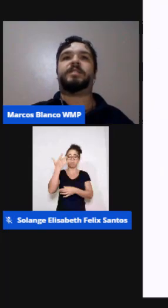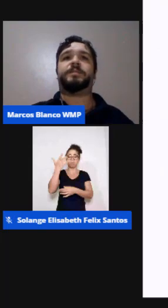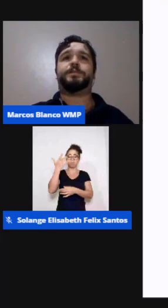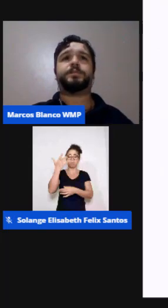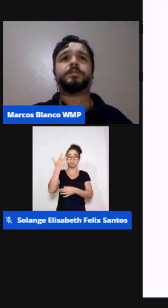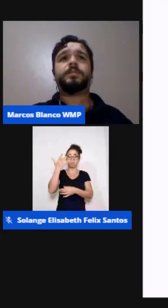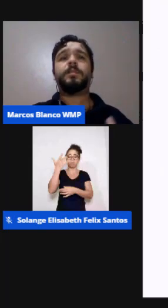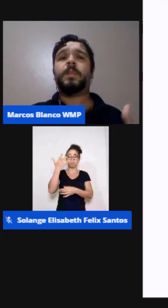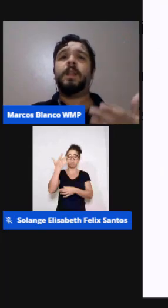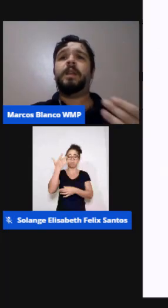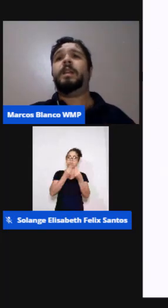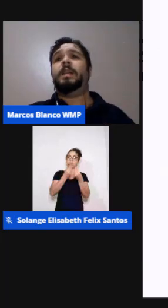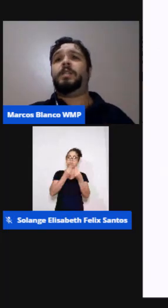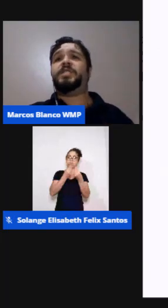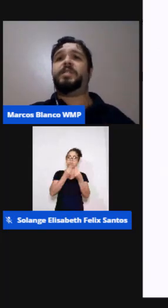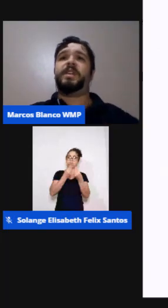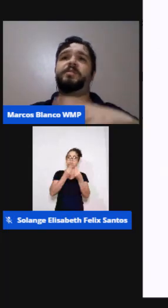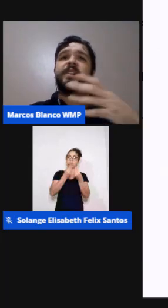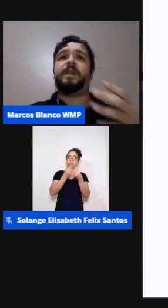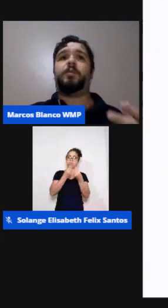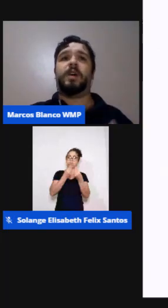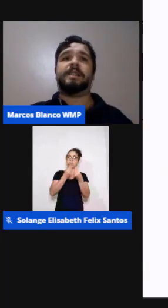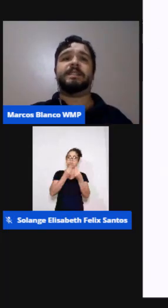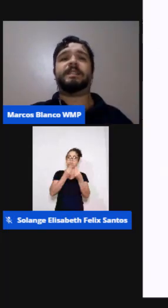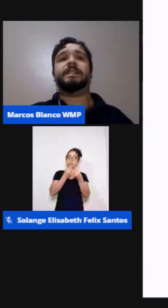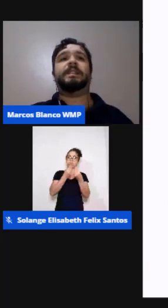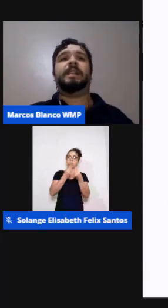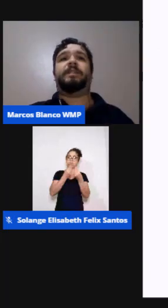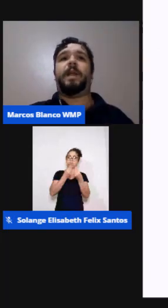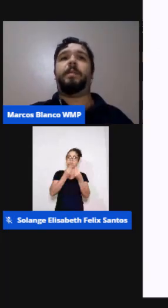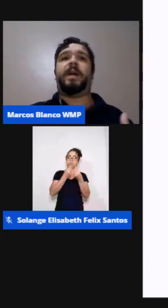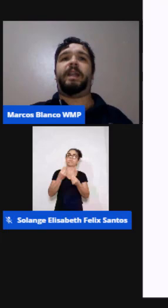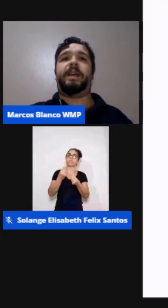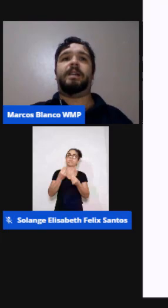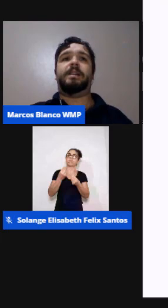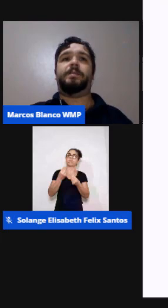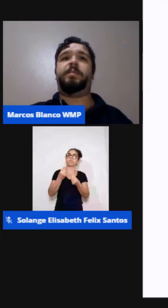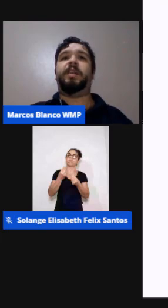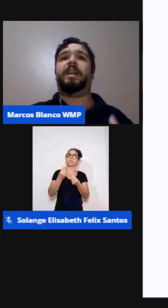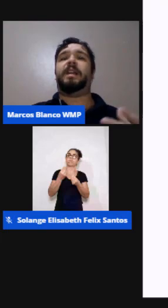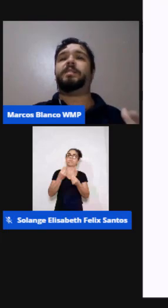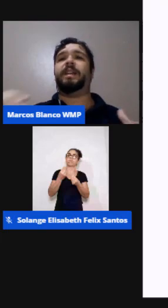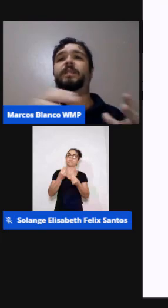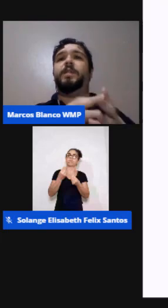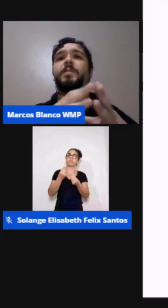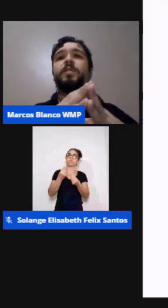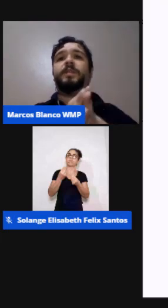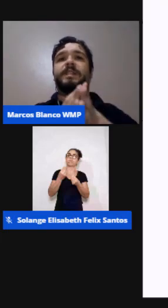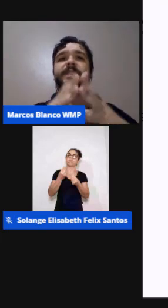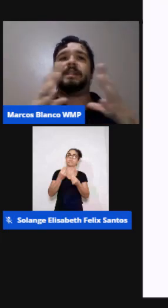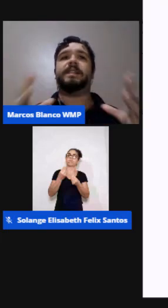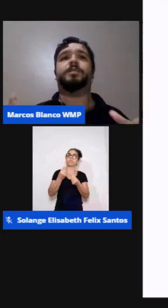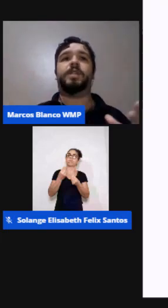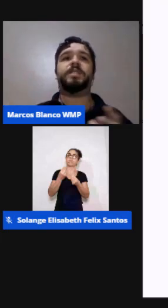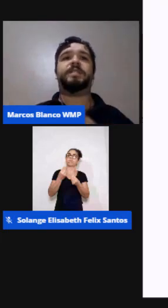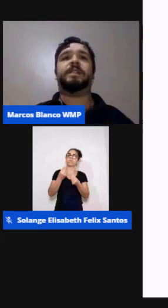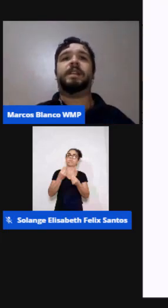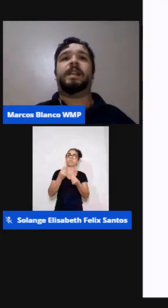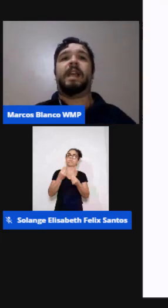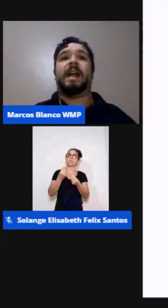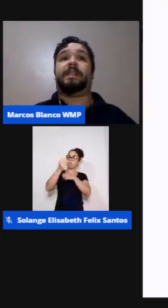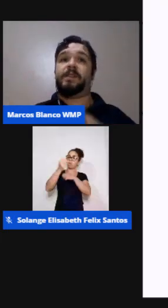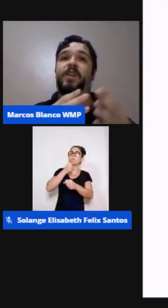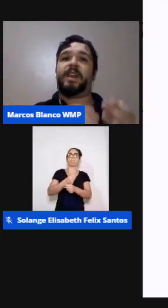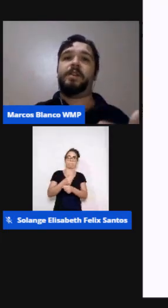contra essas doenças. Eu acho que uma das mais famosas, febre amarela, o primeiro relato dela foi em